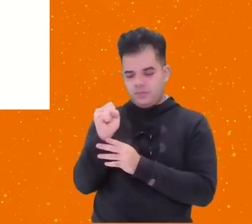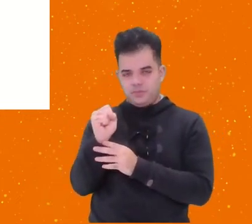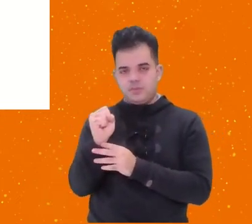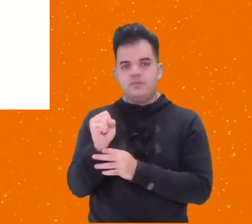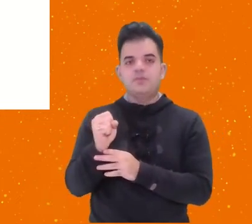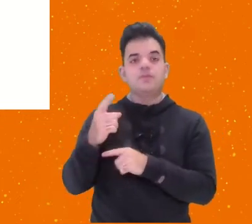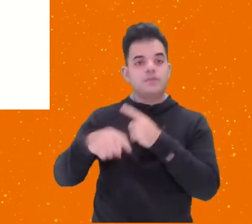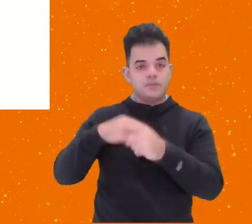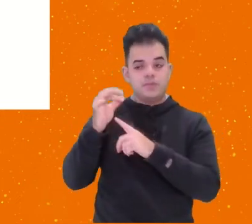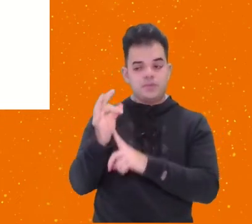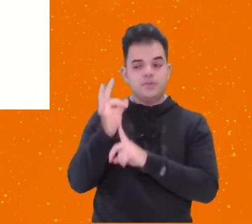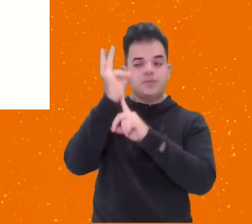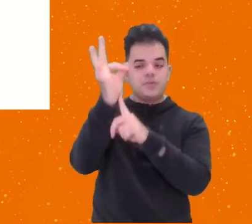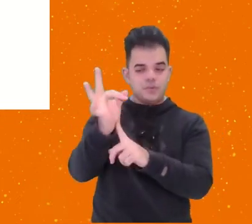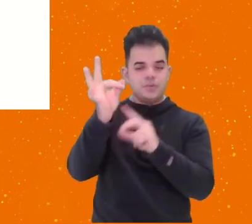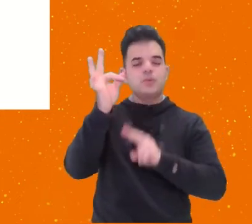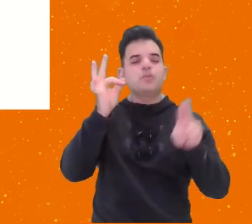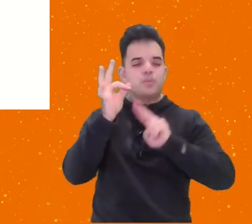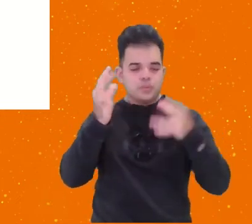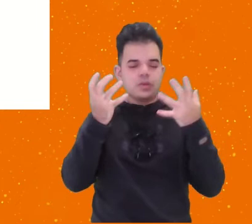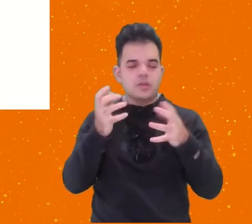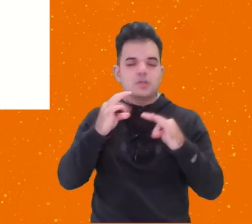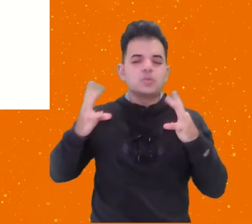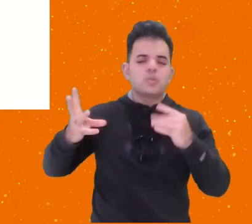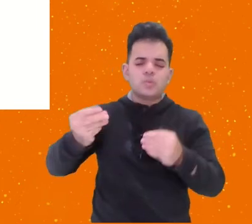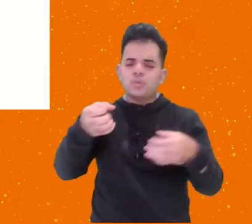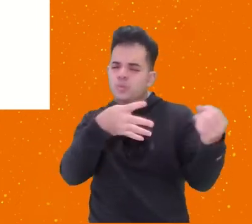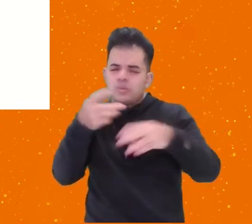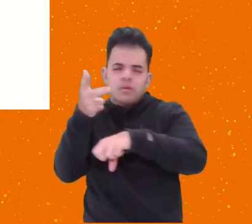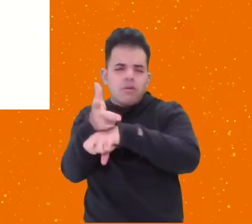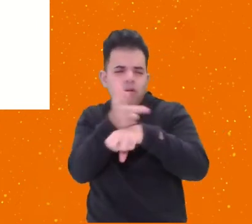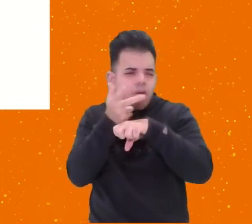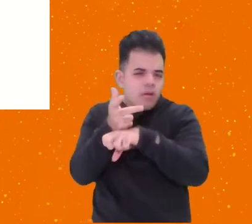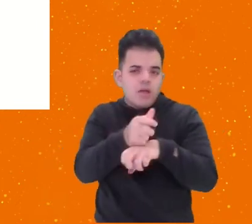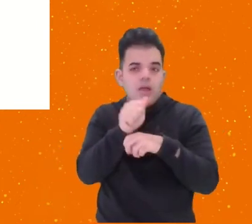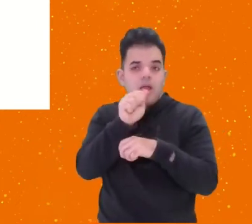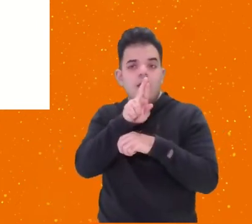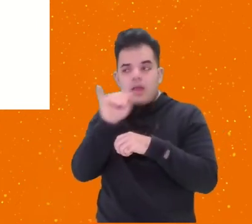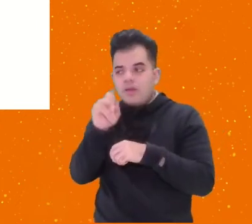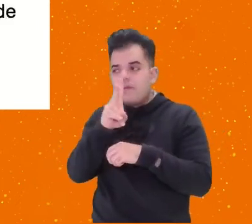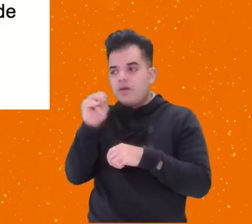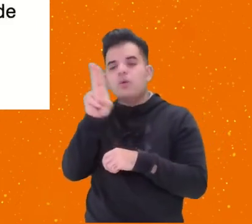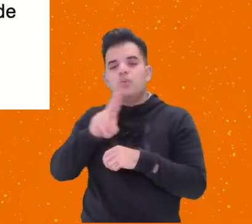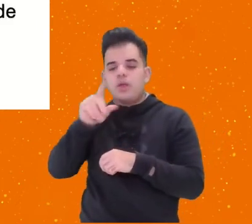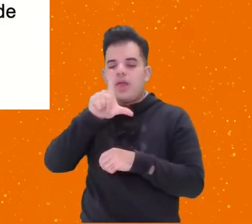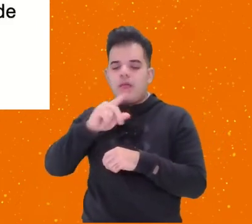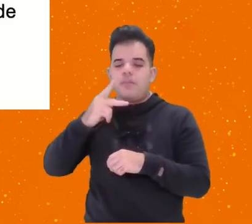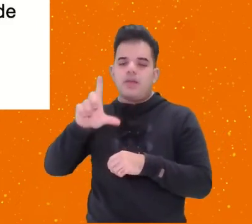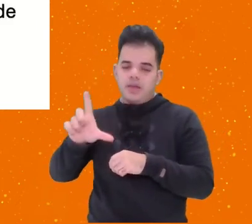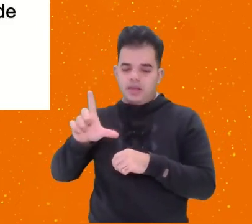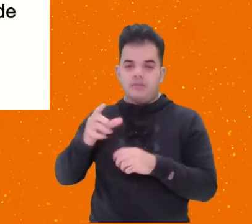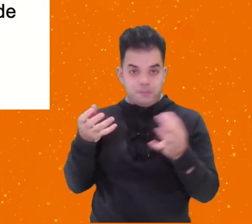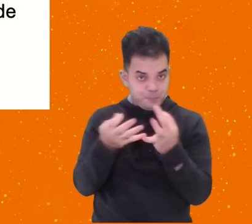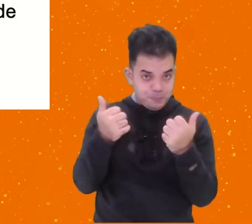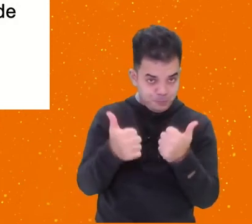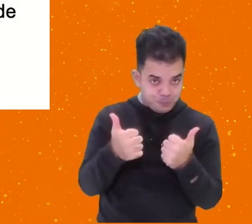para o futuro. Quer dizer, todas as novas câmeras aí que vierem, pelo menos da Arri pela frente, vai vir com bocal LPL. Perfeito? E